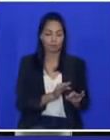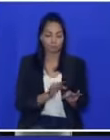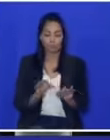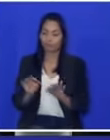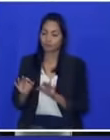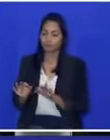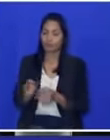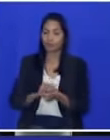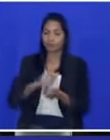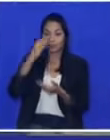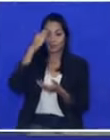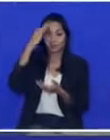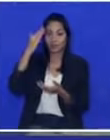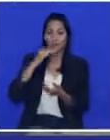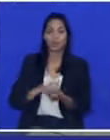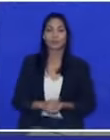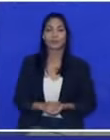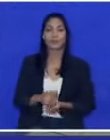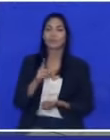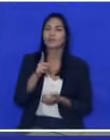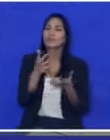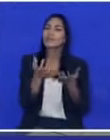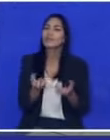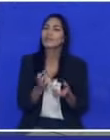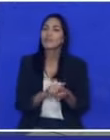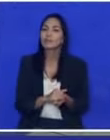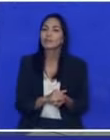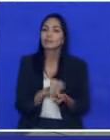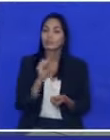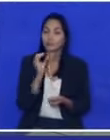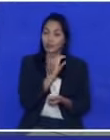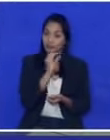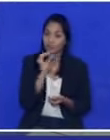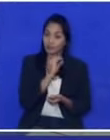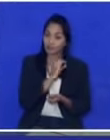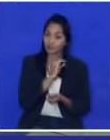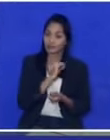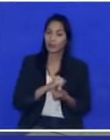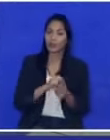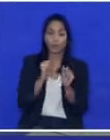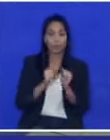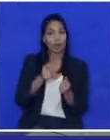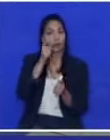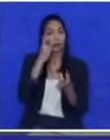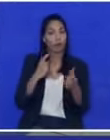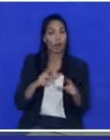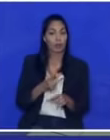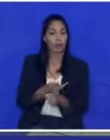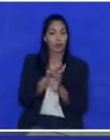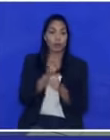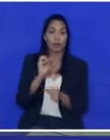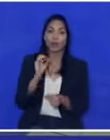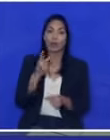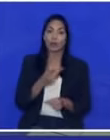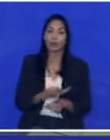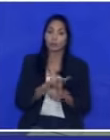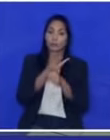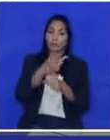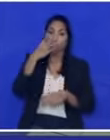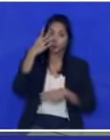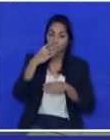Sim, confirmo. Obrigado. Era o que você esperava? Logo após a apuração, você poderá saber de onde são as apostas